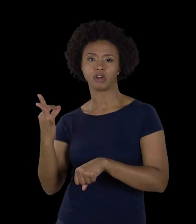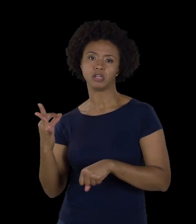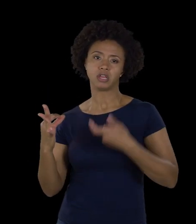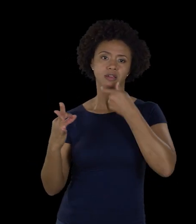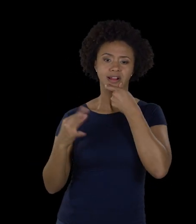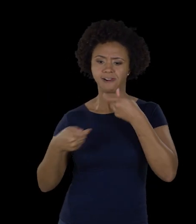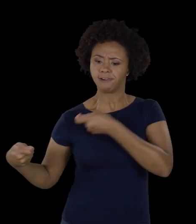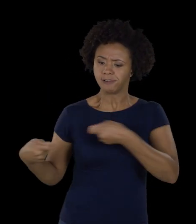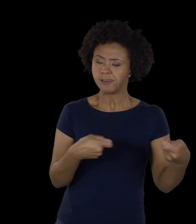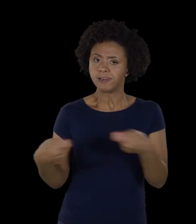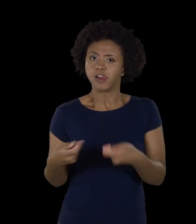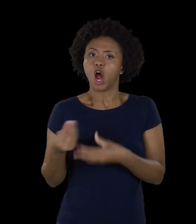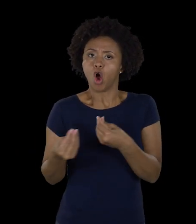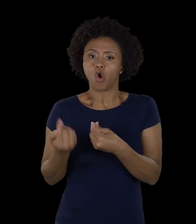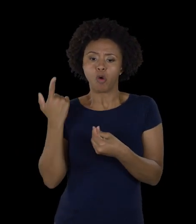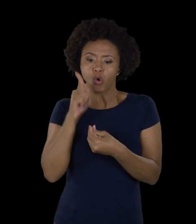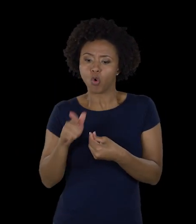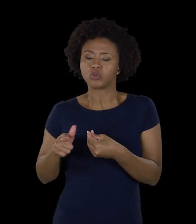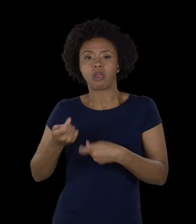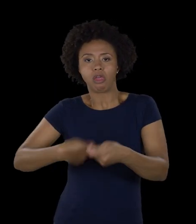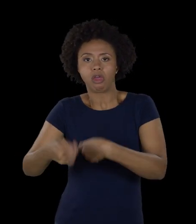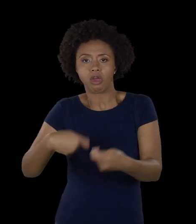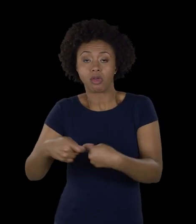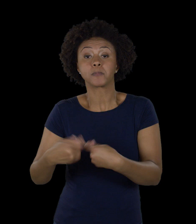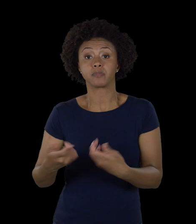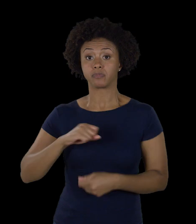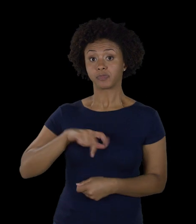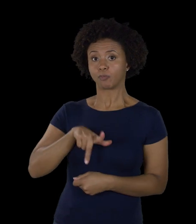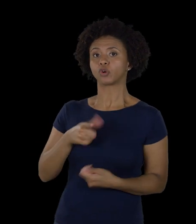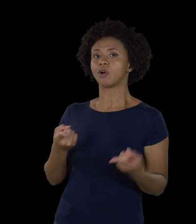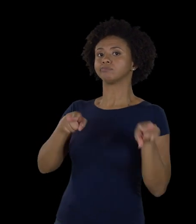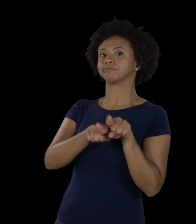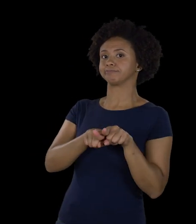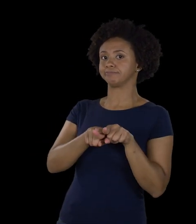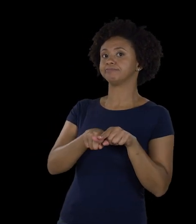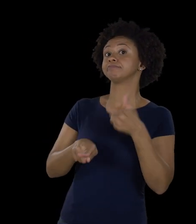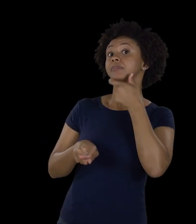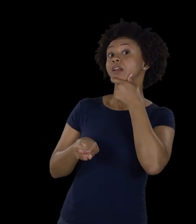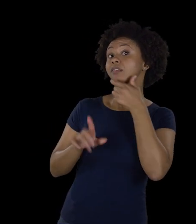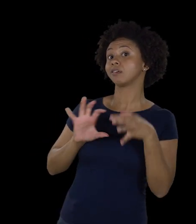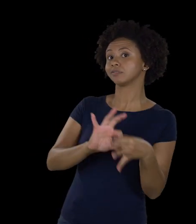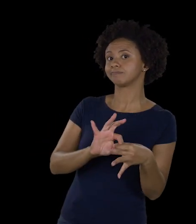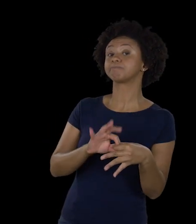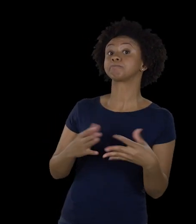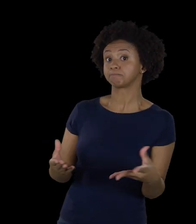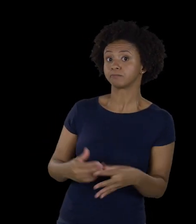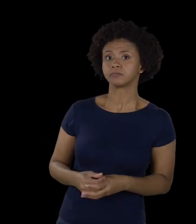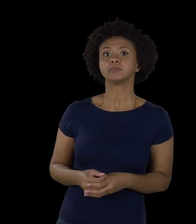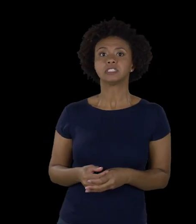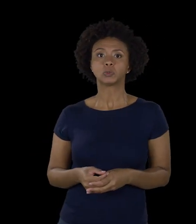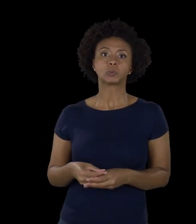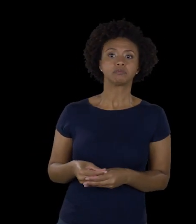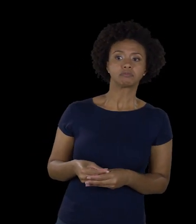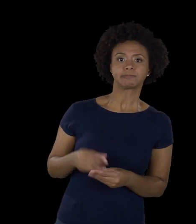disputavam a supremacia do comércio local, e Portugal era um aliado da Inglaterra. Então, temendo